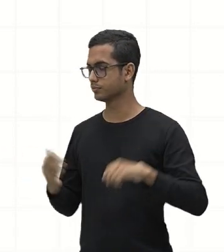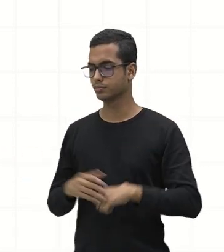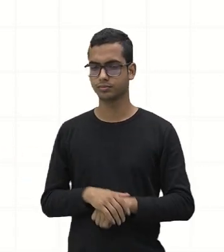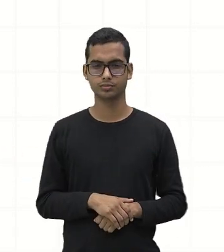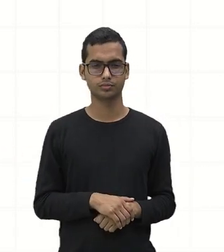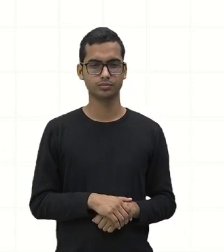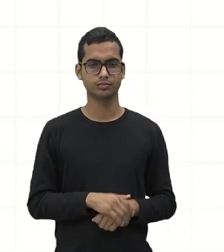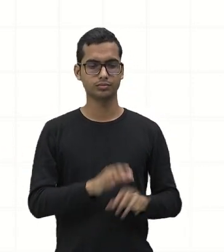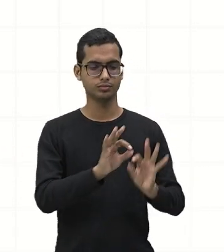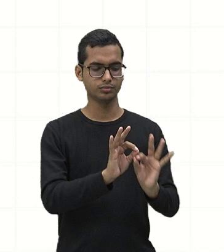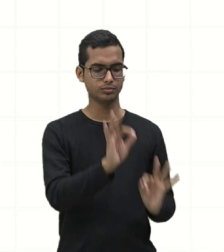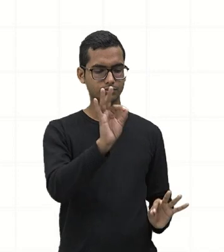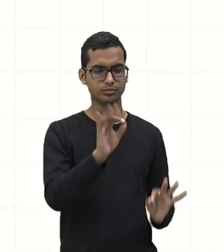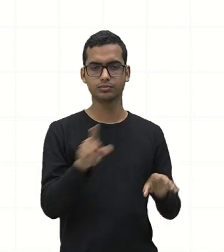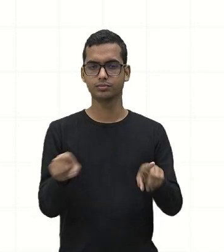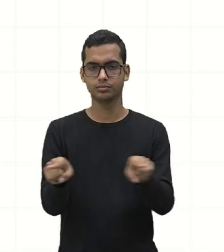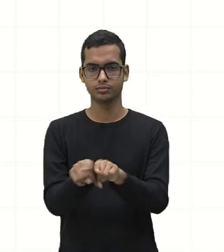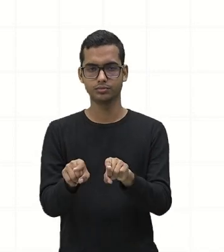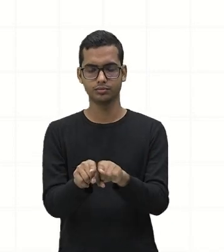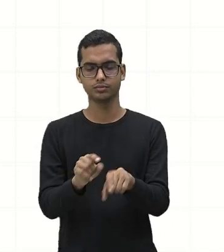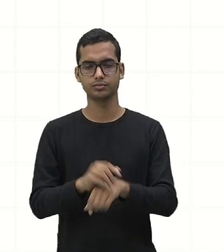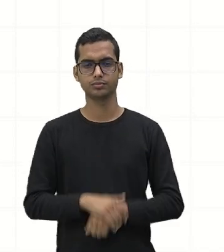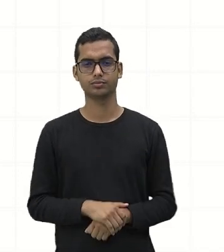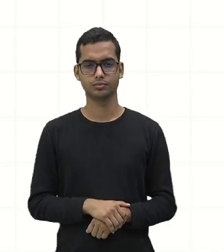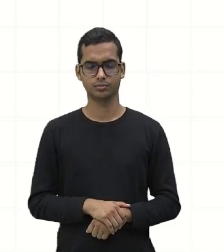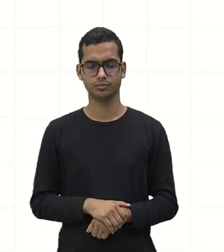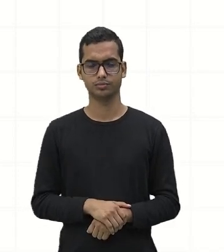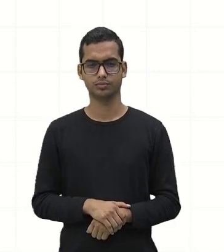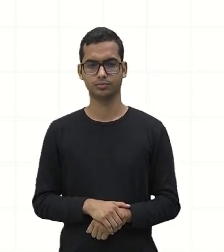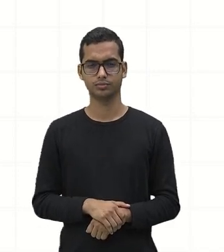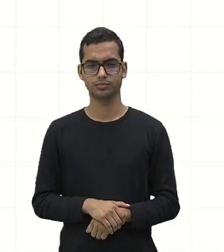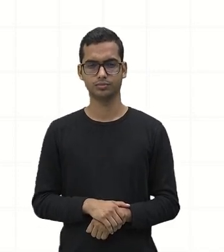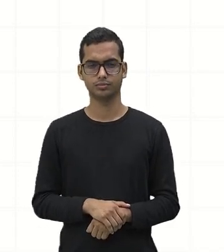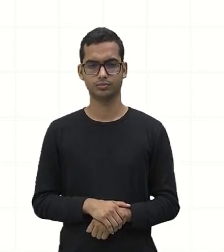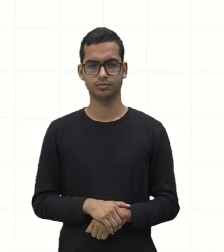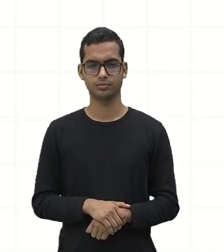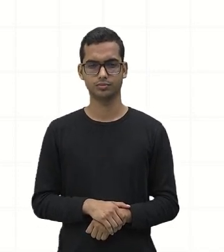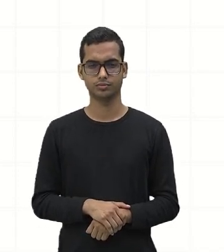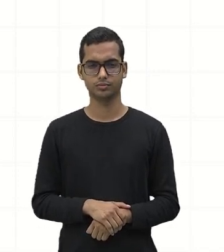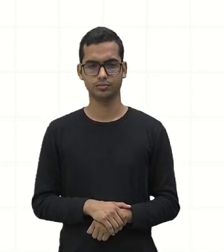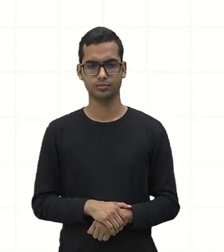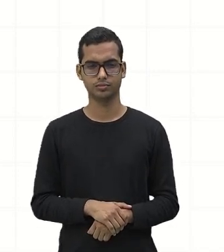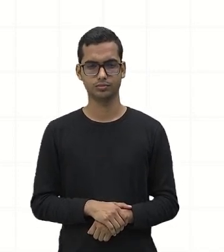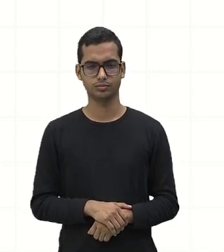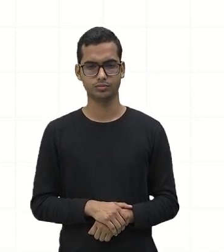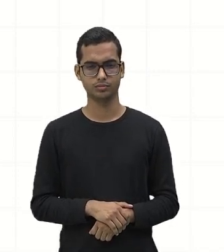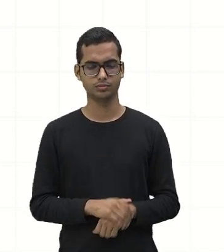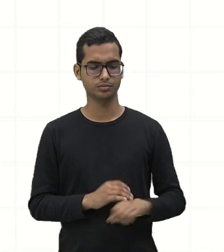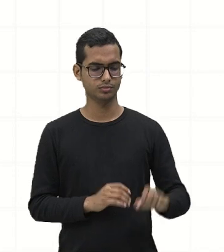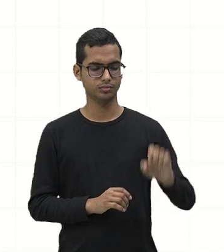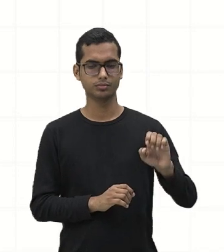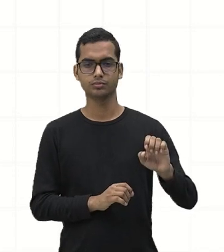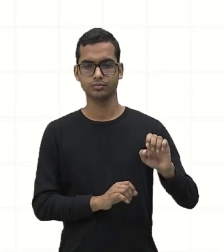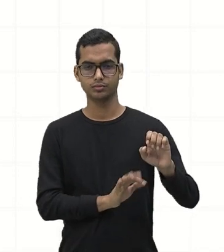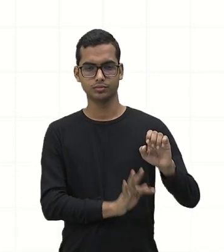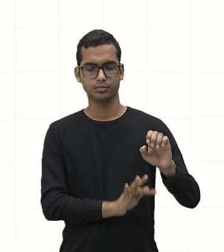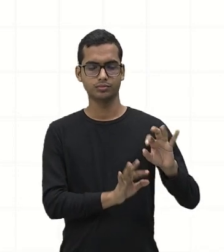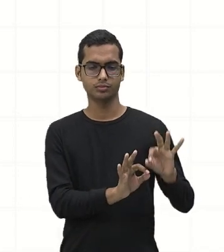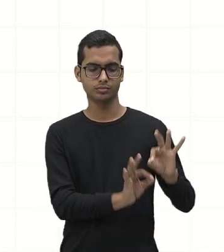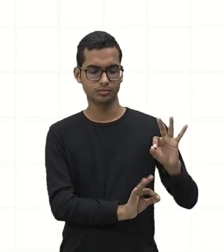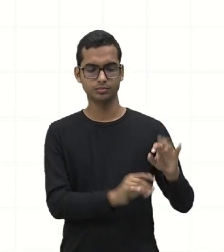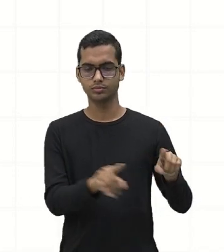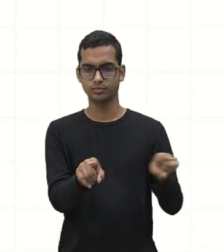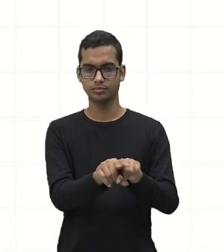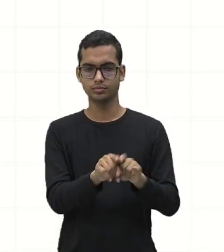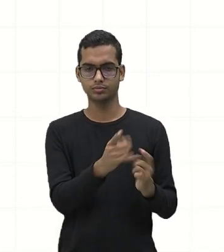ser proporcional à distância de D até E. Beleza? Então,